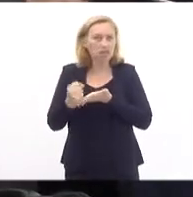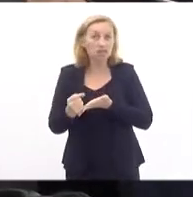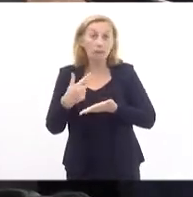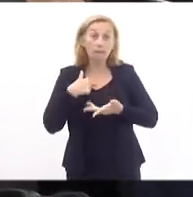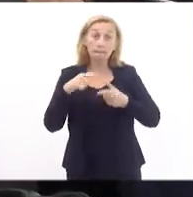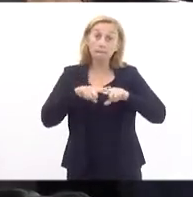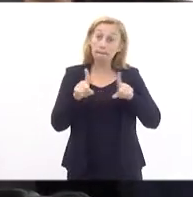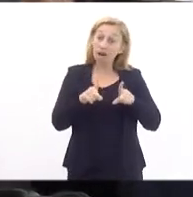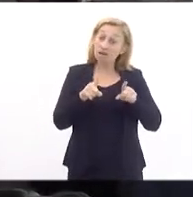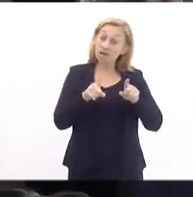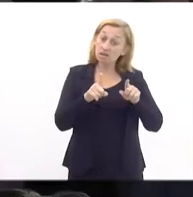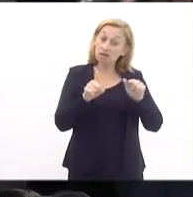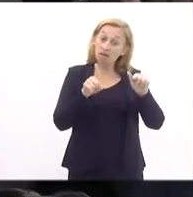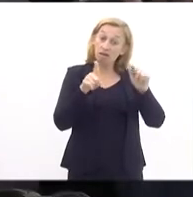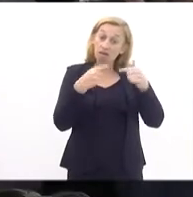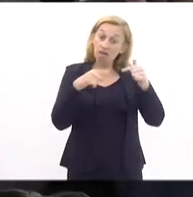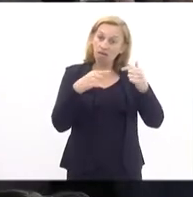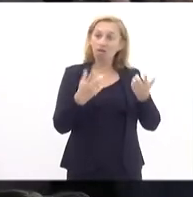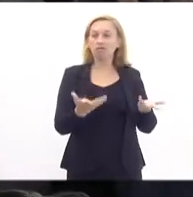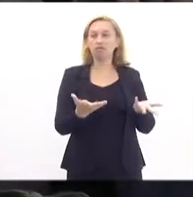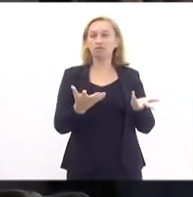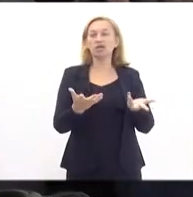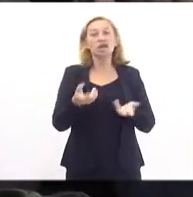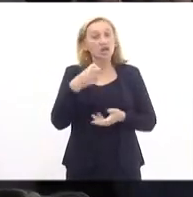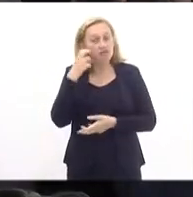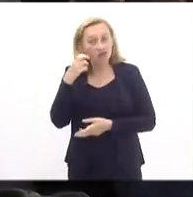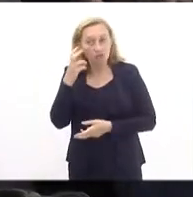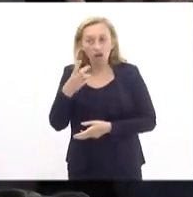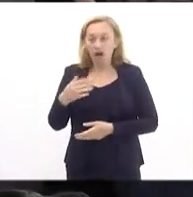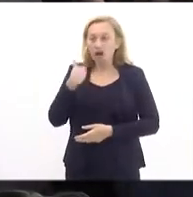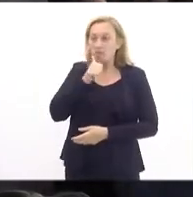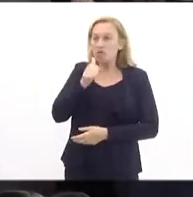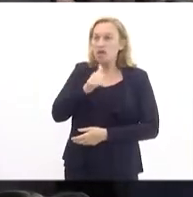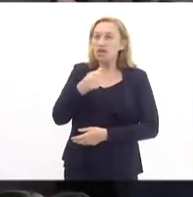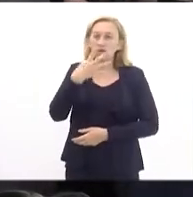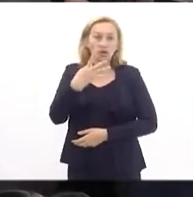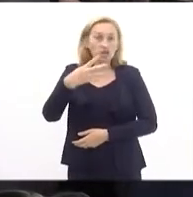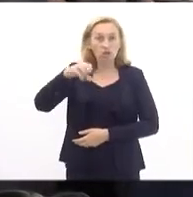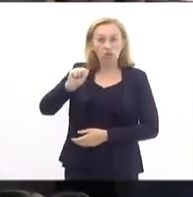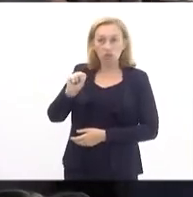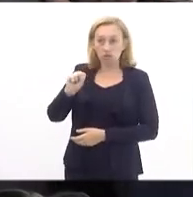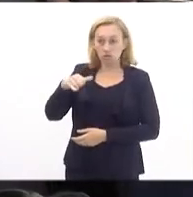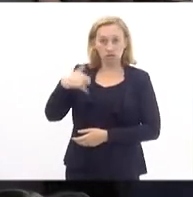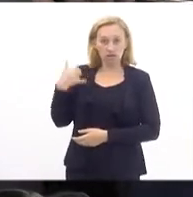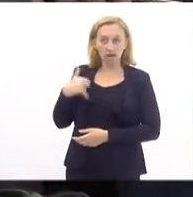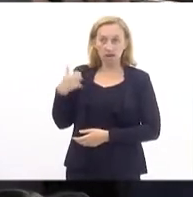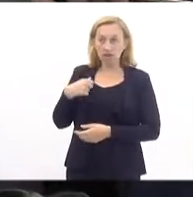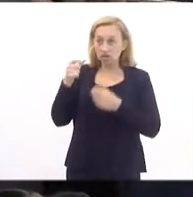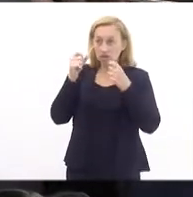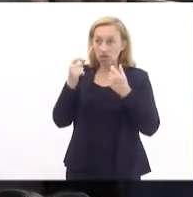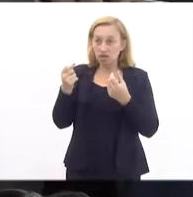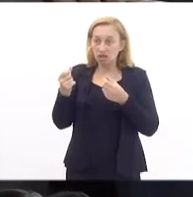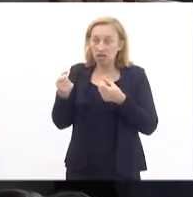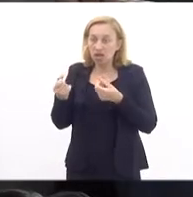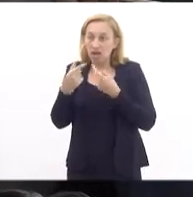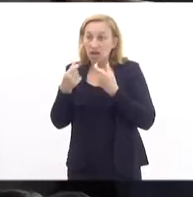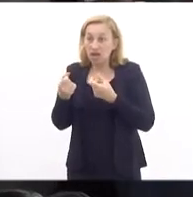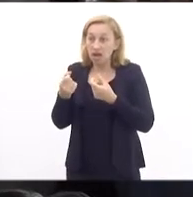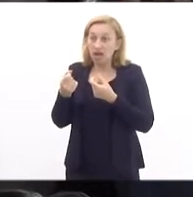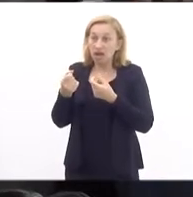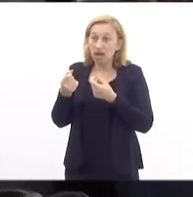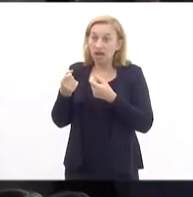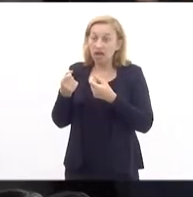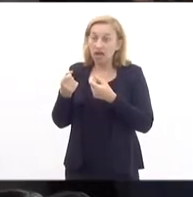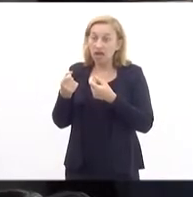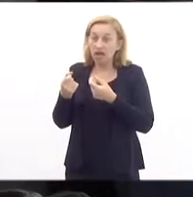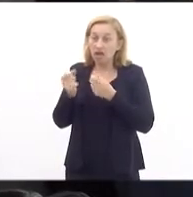é muito constrangedor uma mulher que tem 48 anos ser chamada a atenção por uma coisa